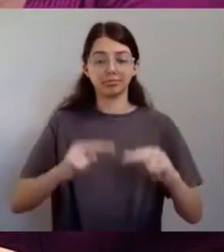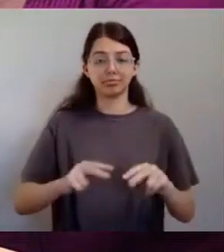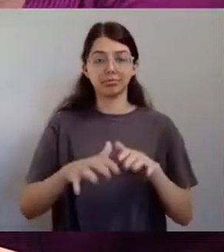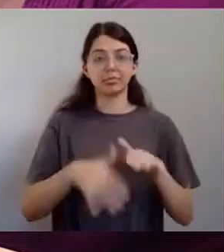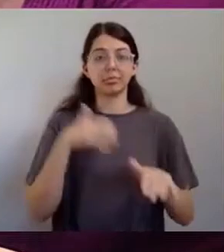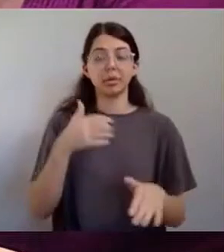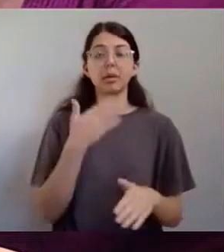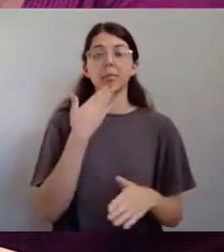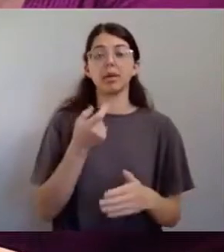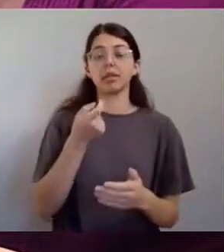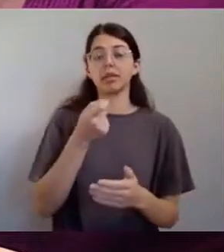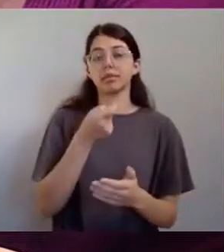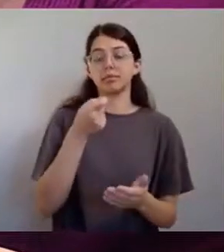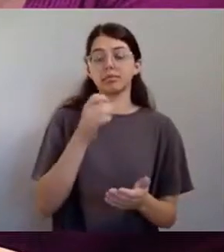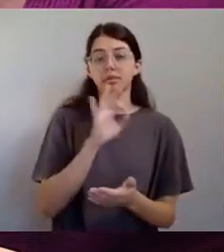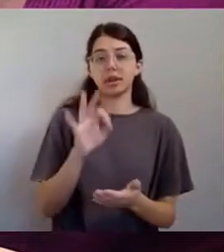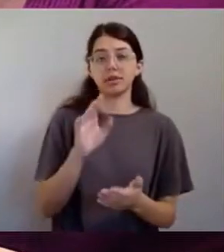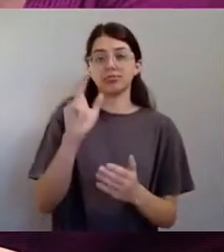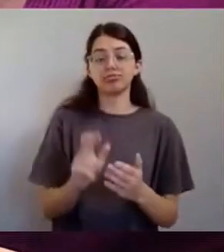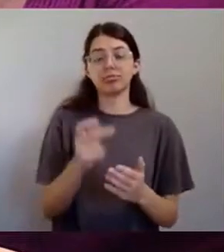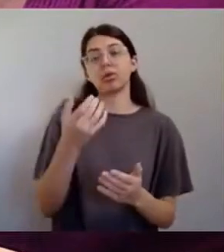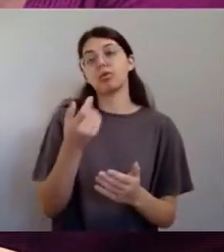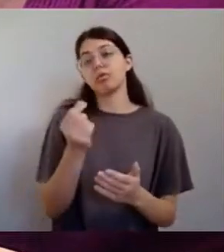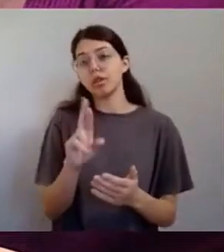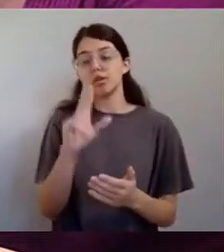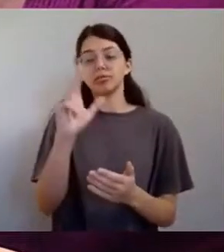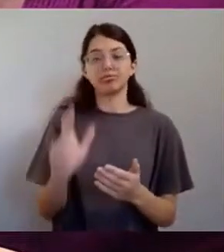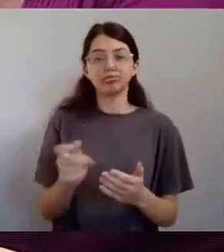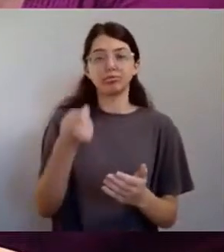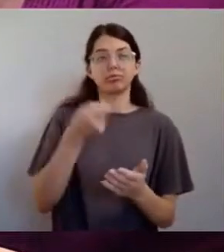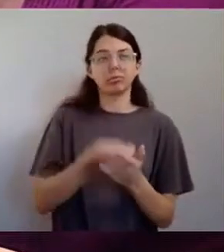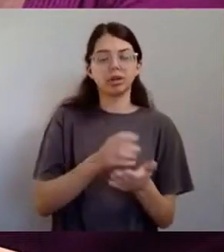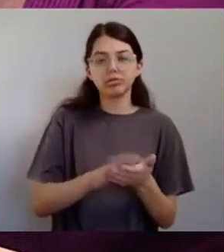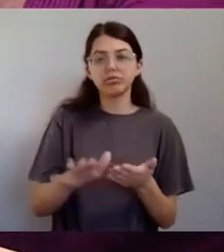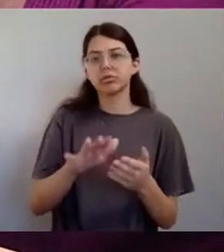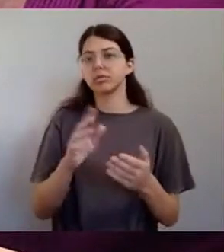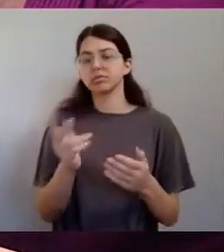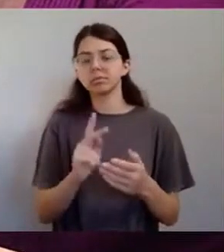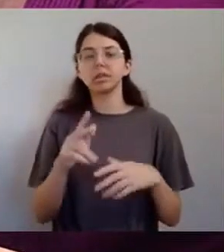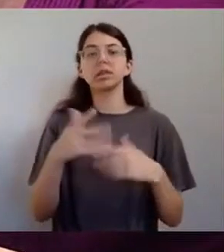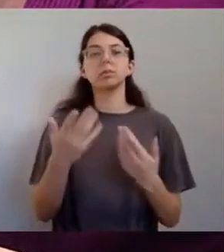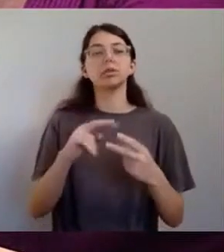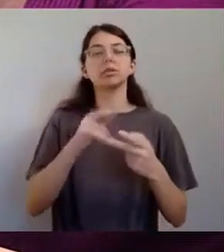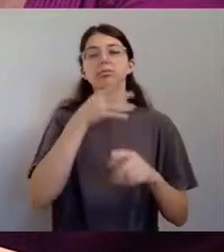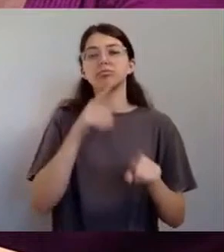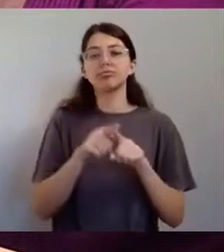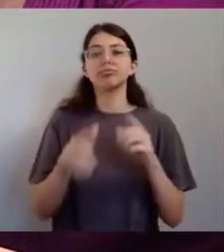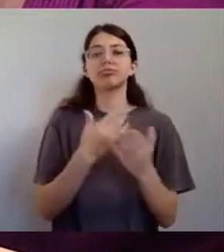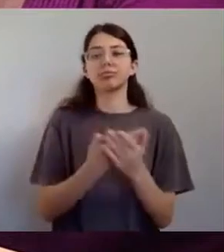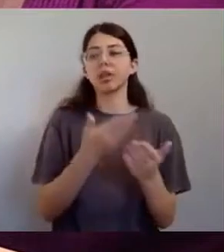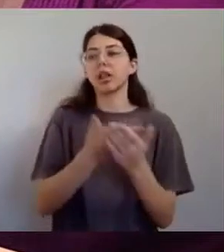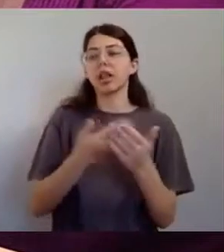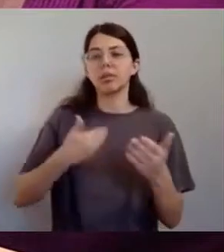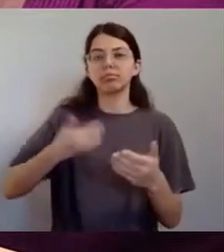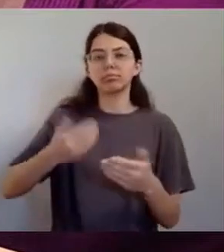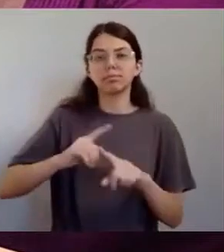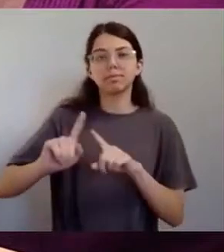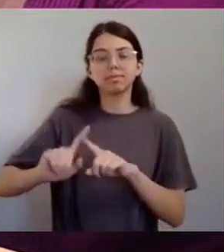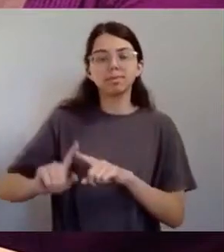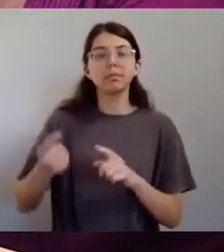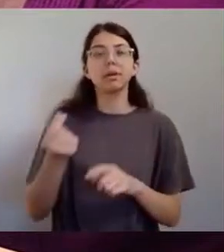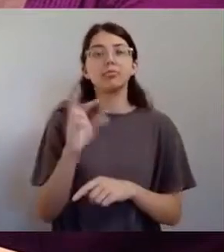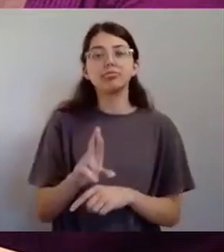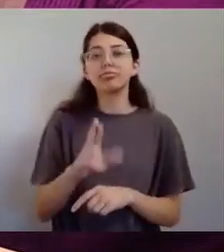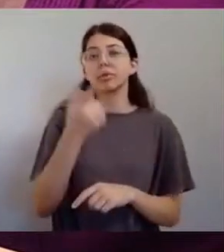ou redução de taxas e valores e continua a ser pedido então aos deputados a proposta atrás de proposta que votem sem conhecerem os valores